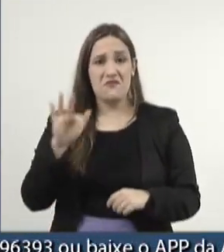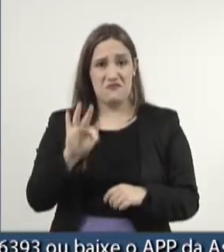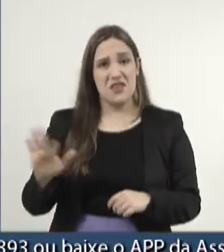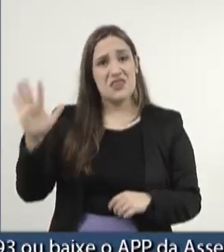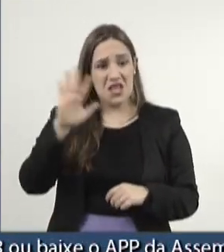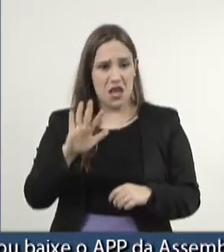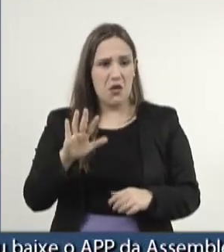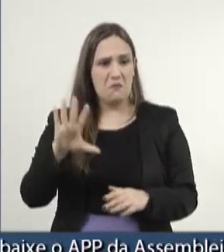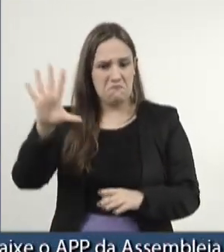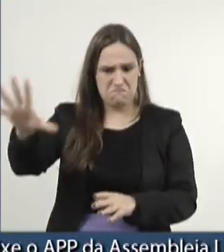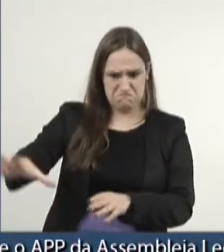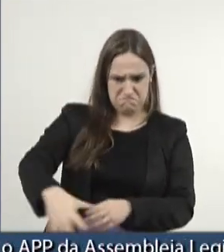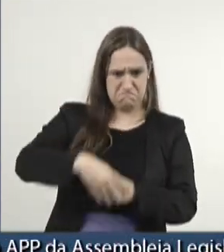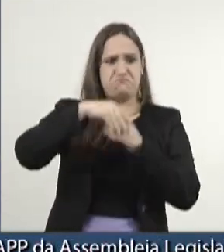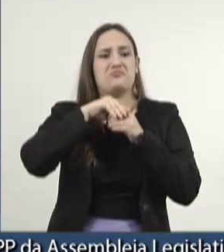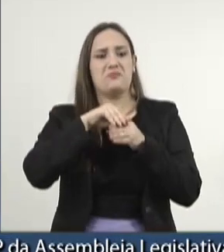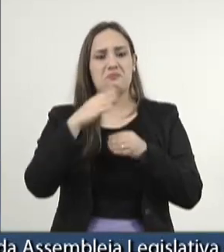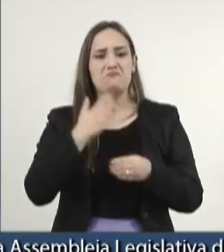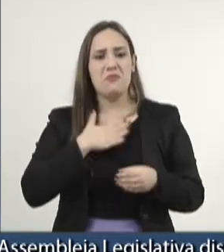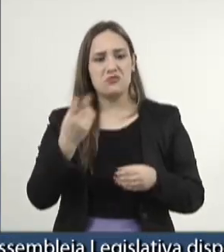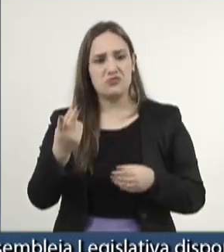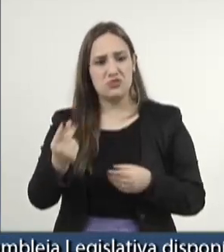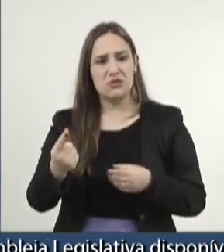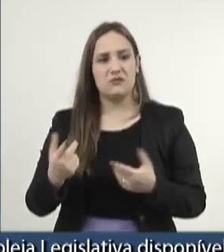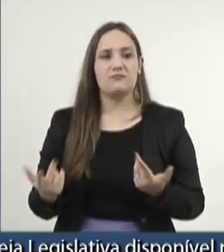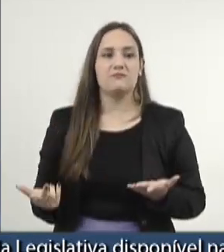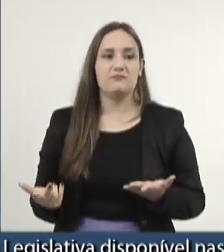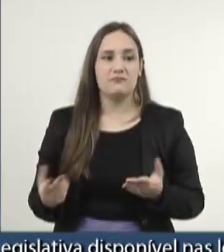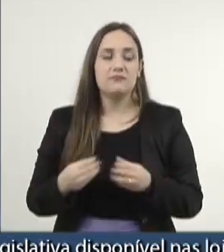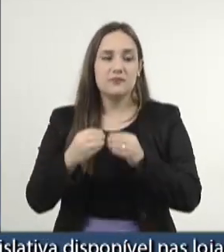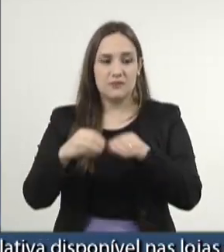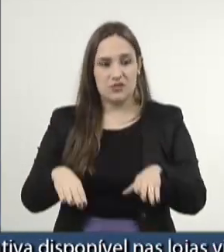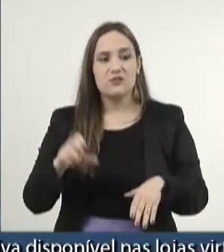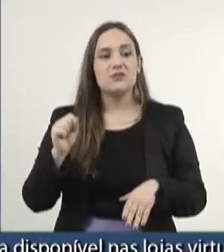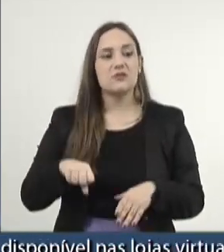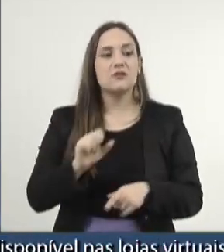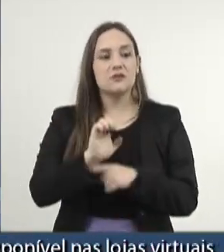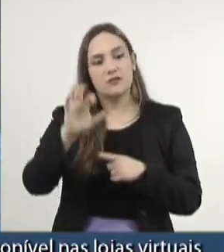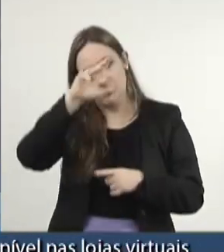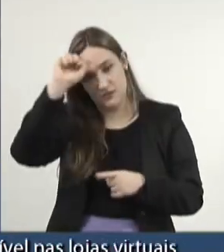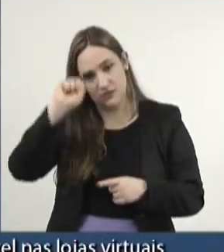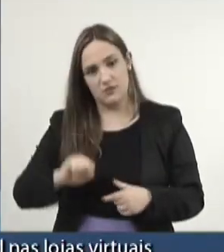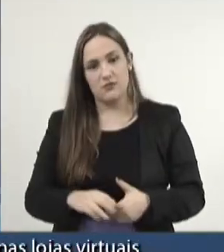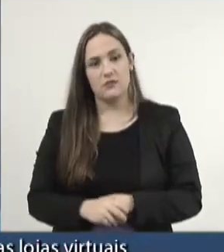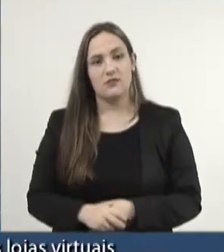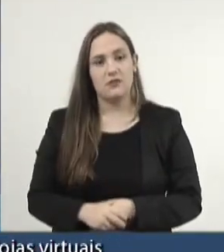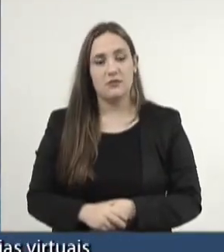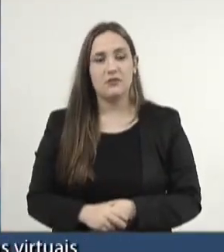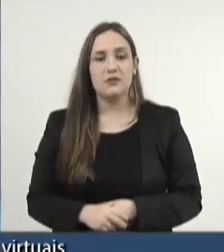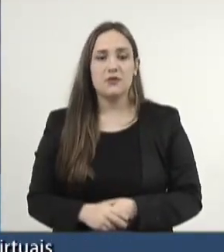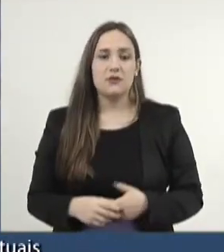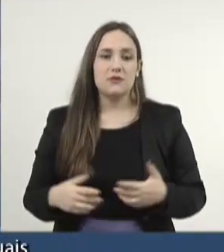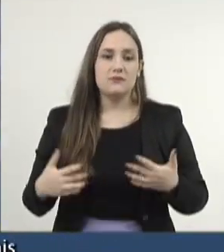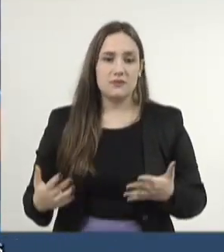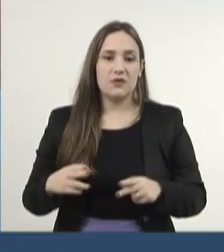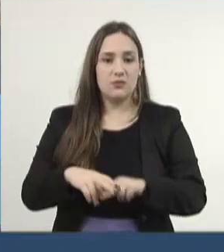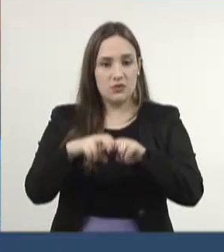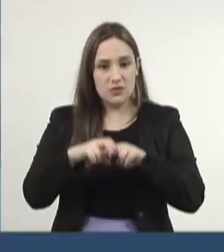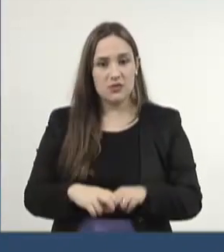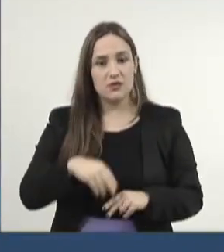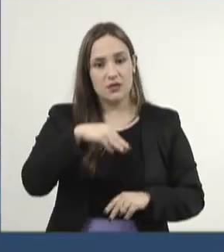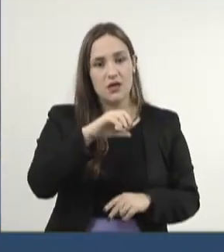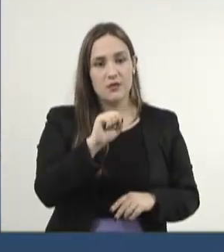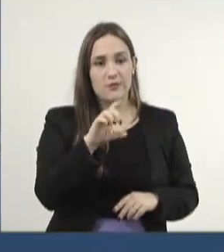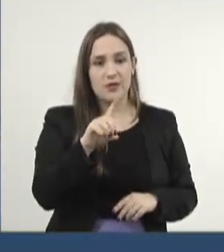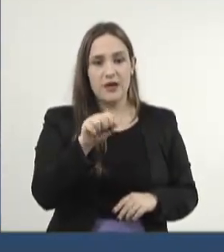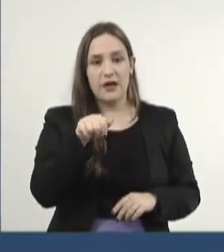receita, e em centralizando receita é o prejudicado do estado de Mato Grosso do Sul, que produz produtos primários. Então, o MSD que está